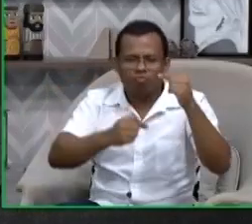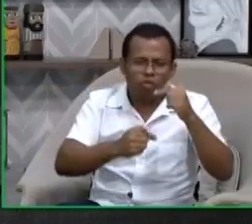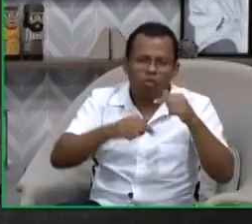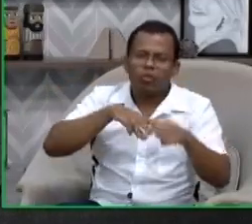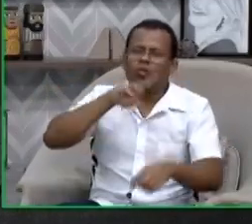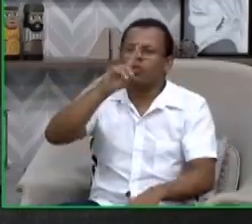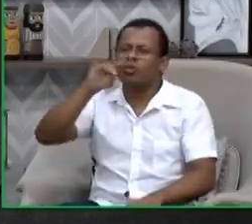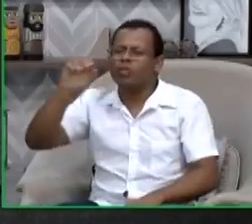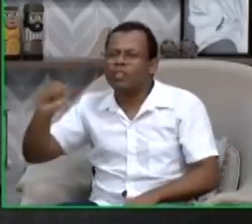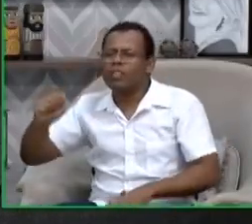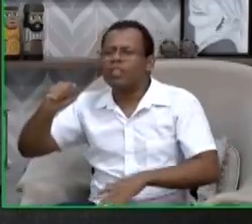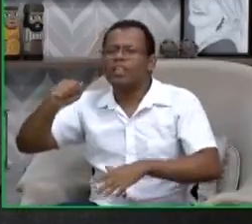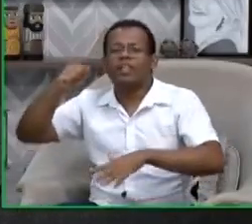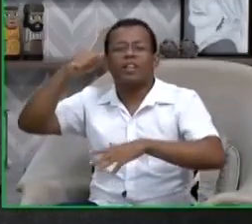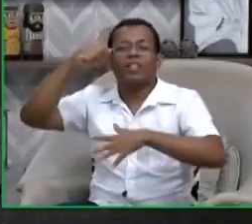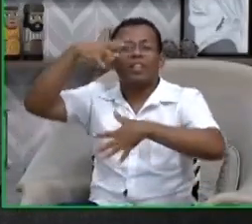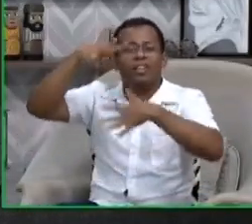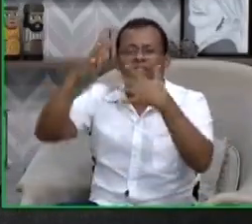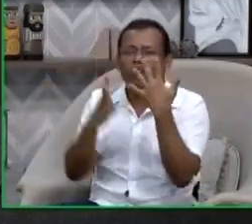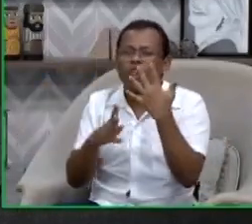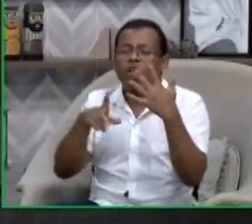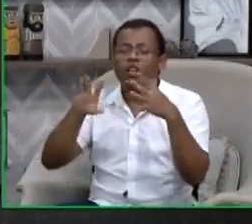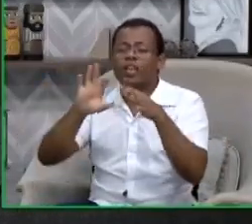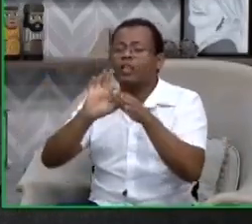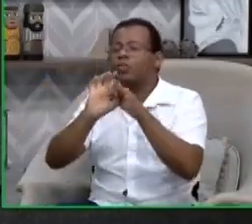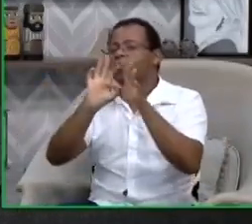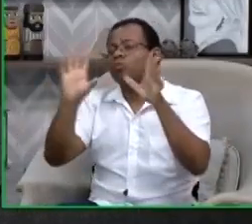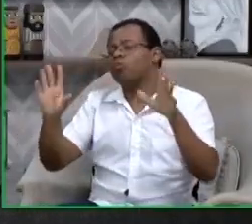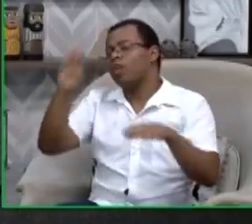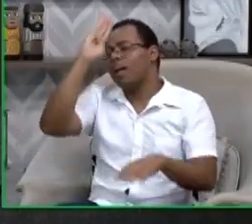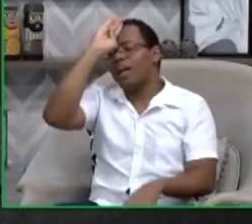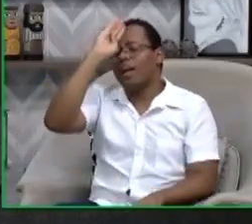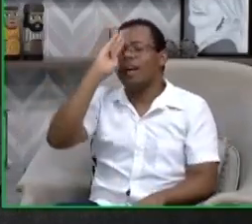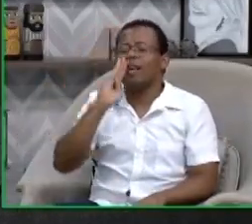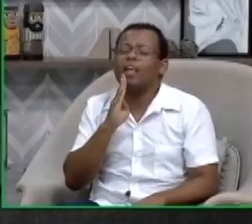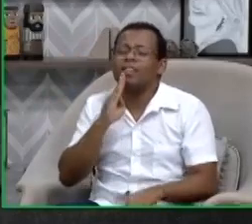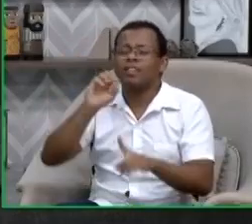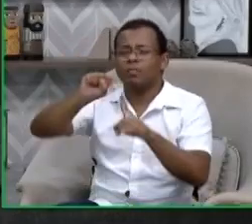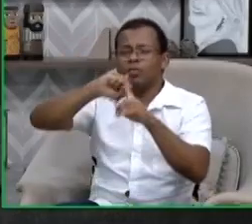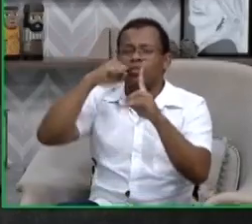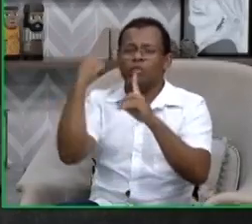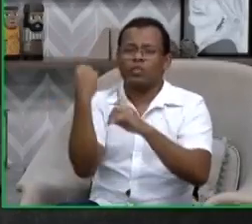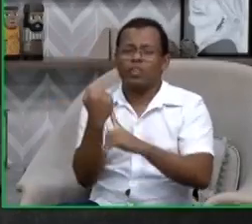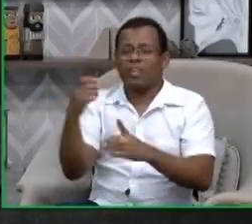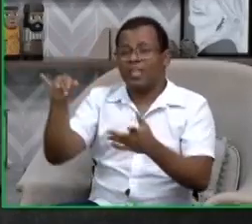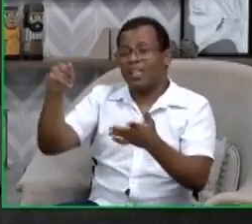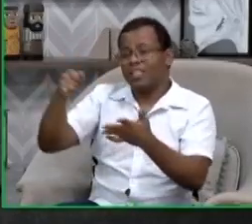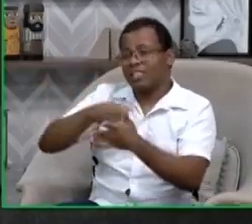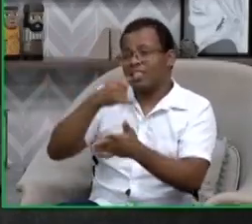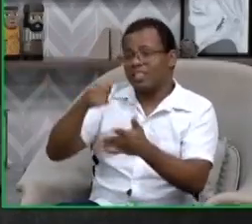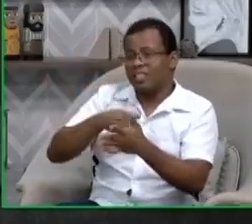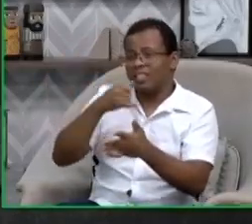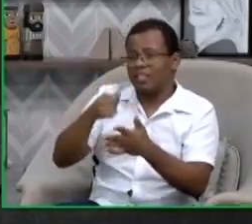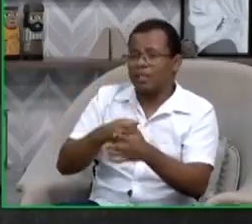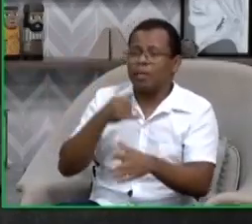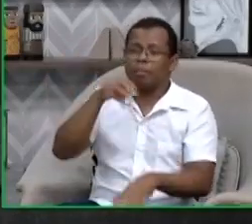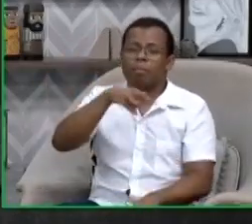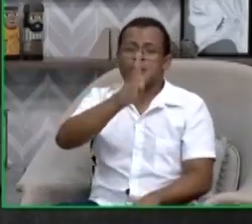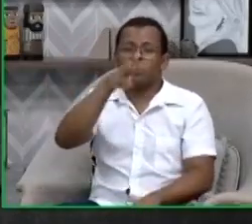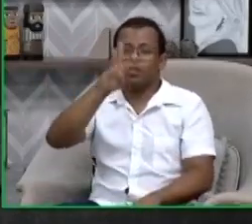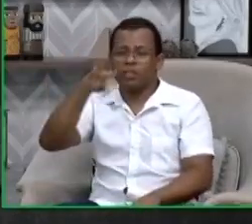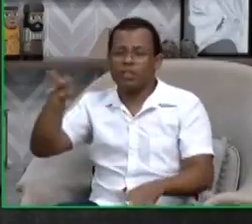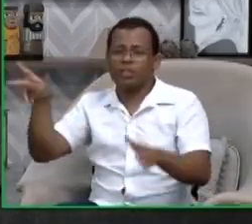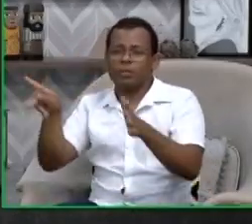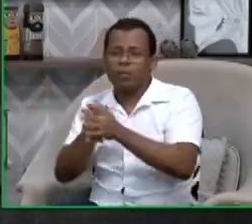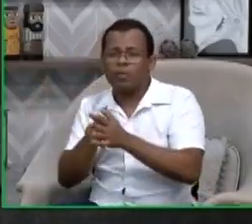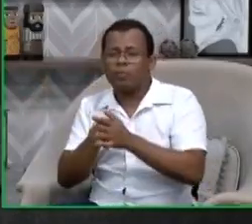do Dia da Libras. Tudo isso está à disposição, gratuito, da sociedade. As inscrições são feitas pelo site da universidade,